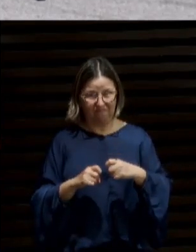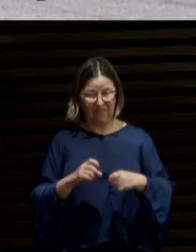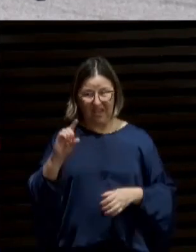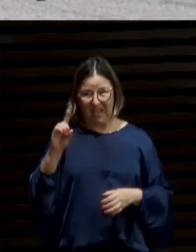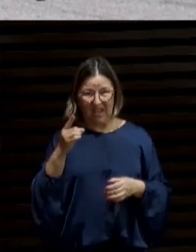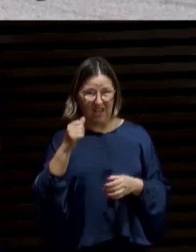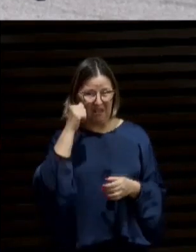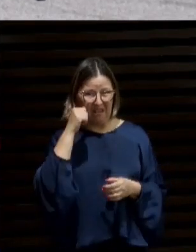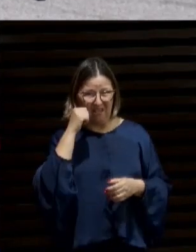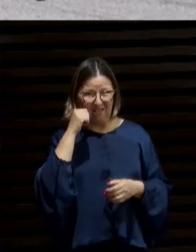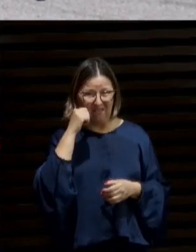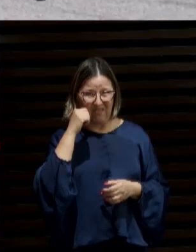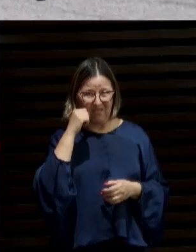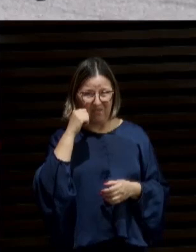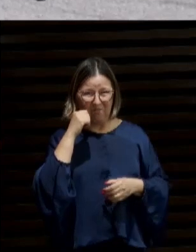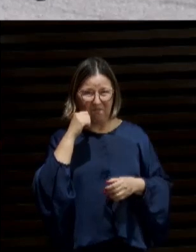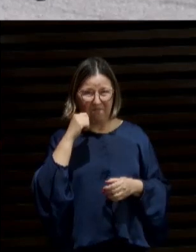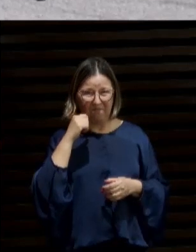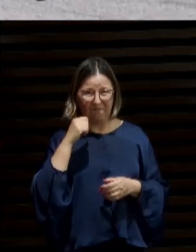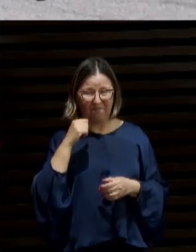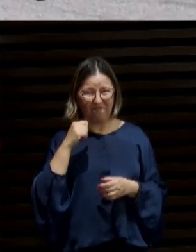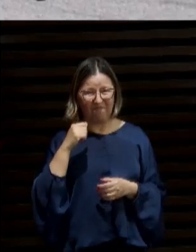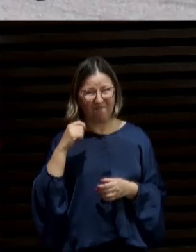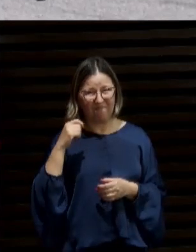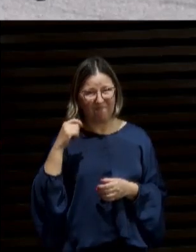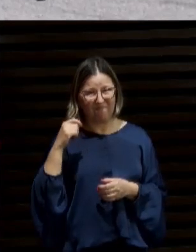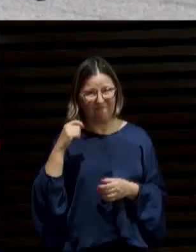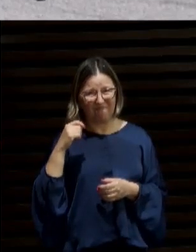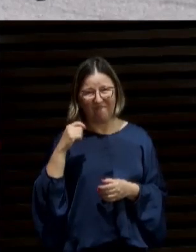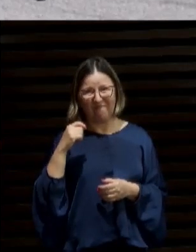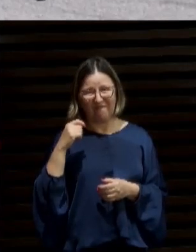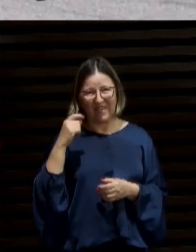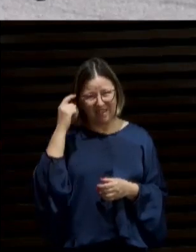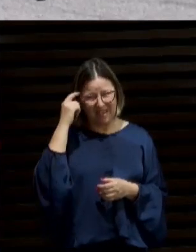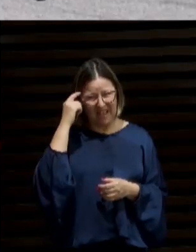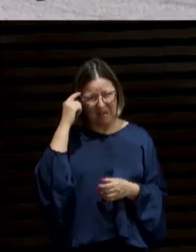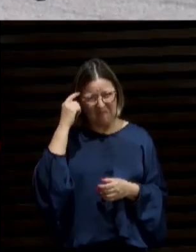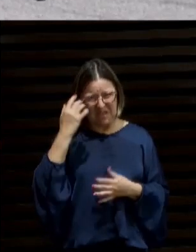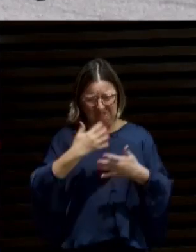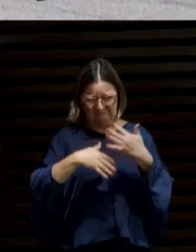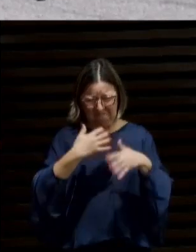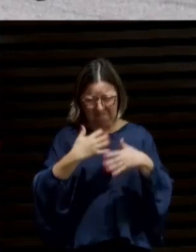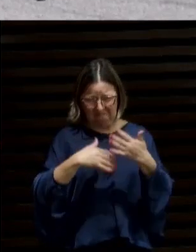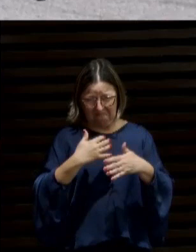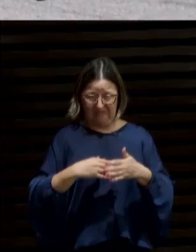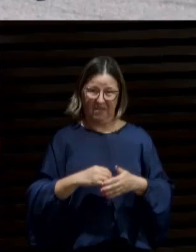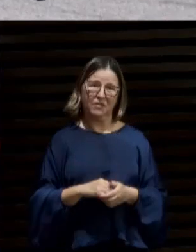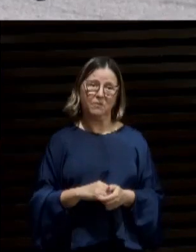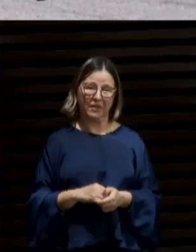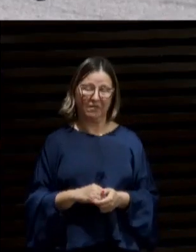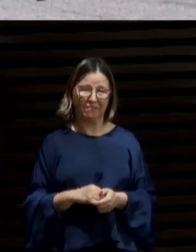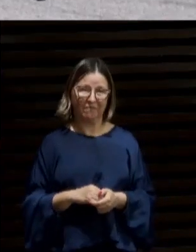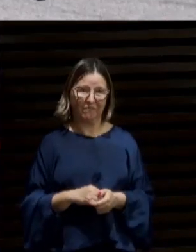Era um barato. Um barato. Mas quando o problema do barato